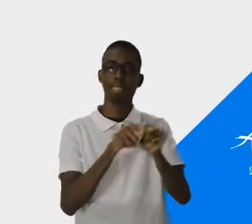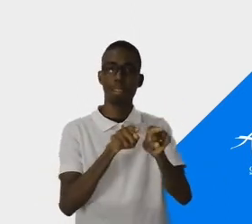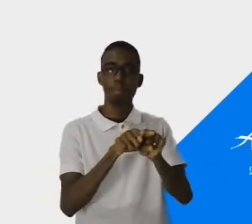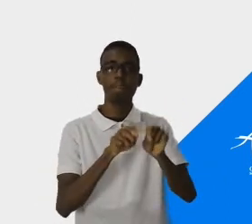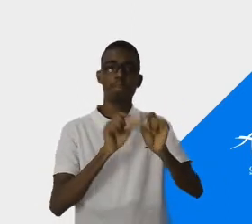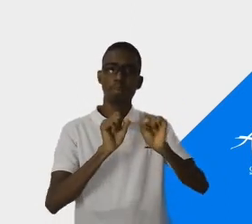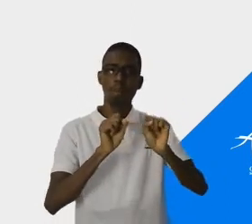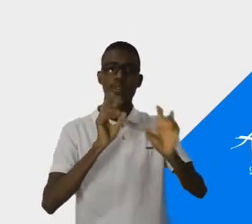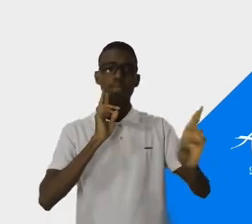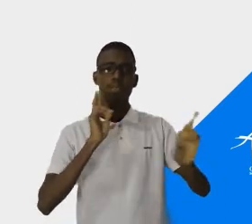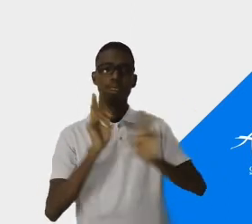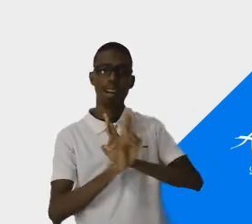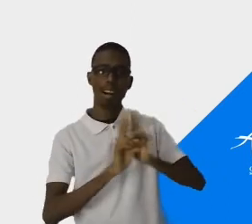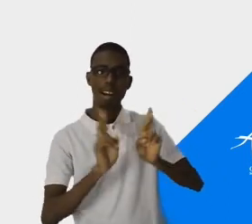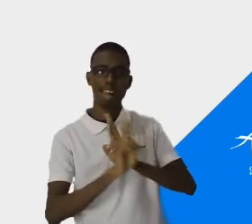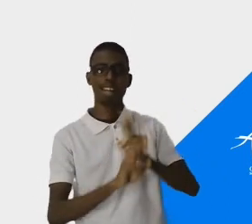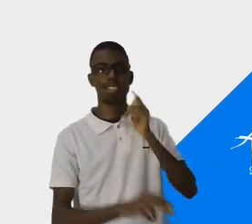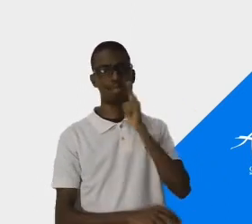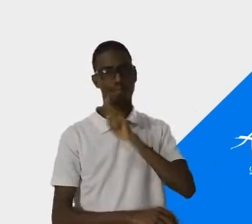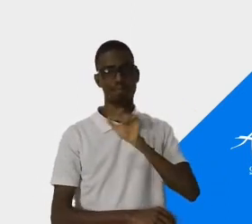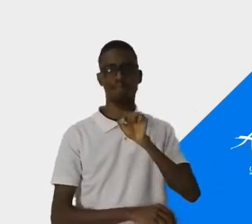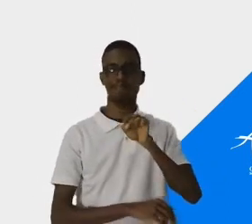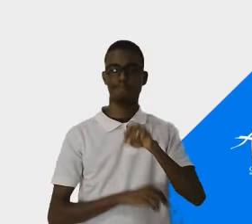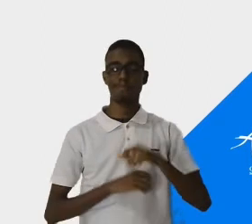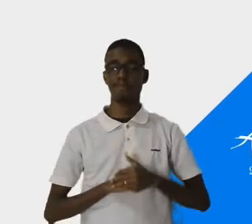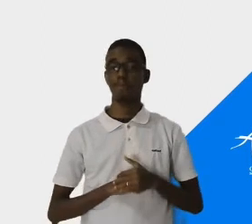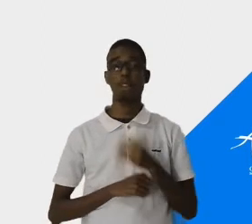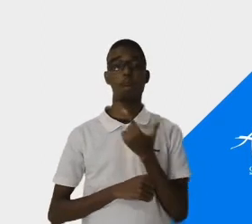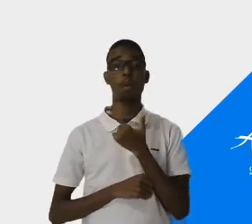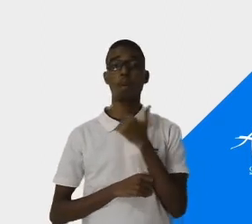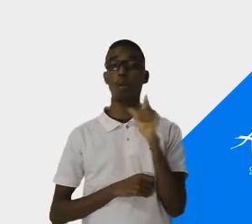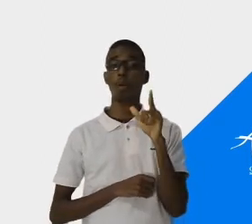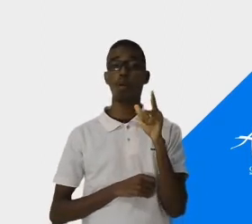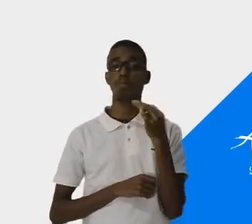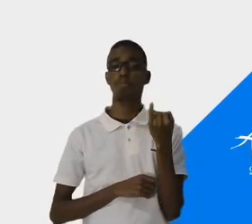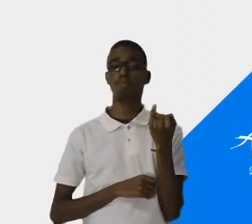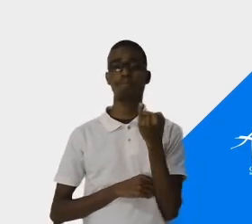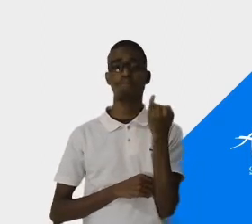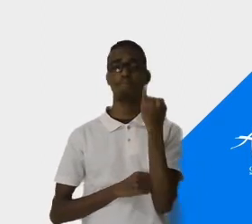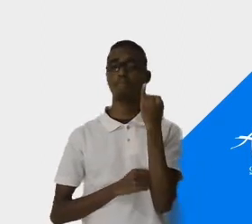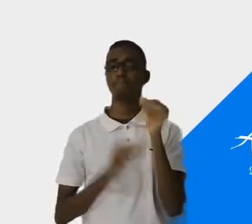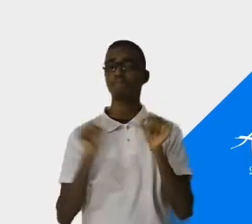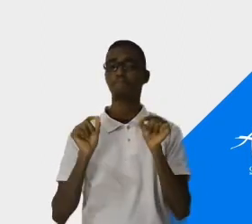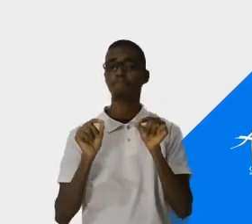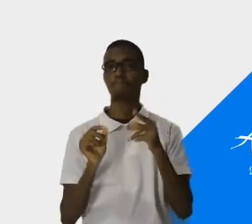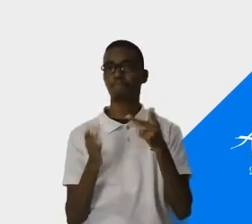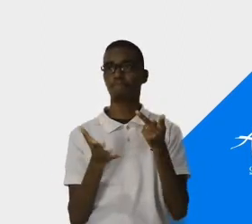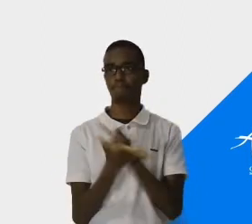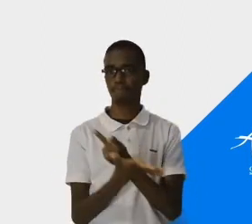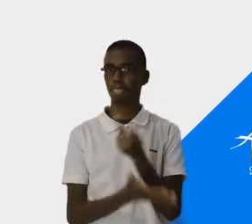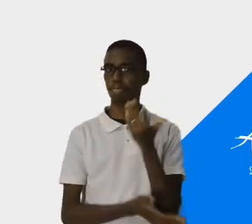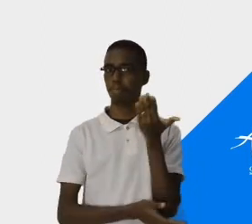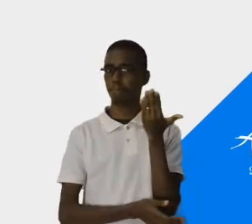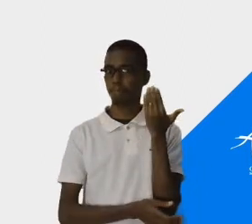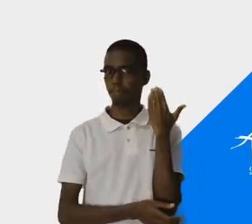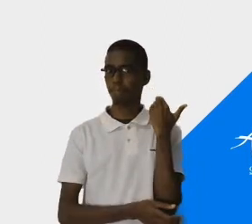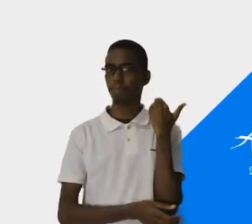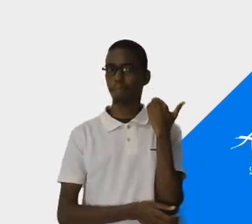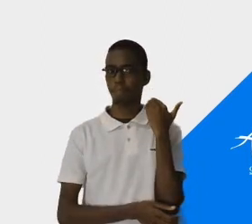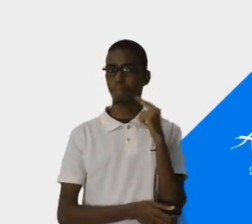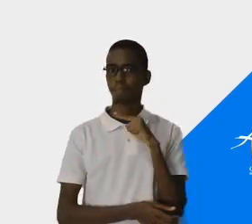sim. Outro ponto muito interessante foi o que aconteceu com o caso do Phineas Gage,